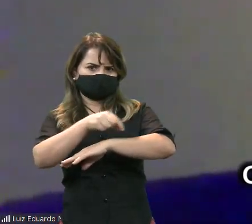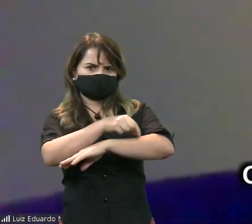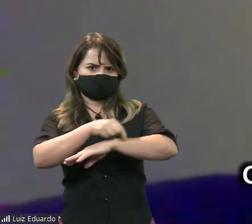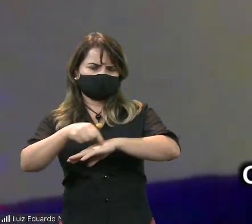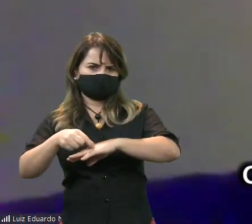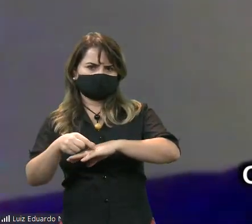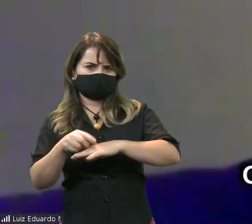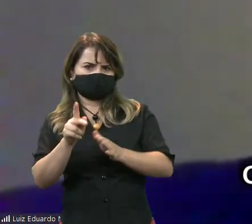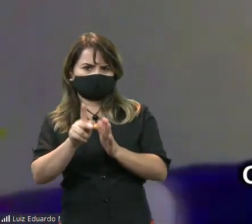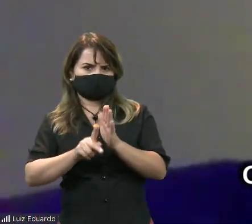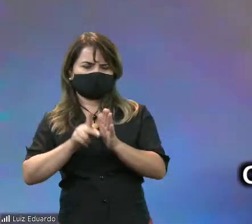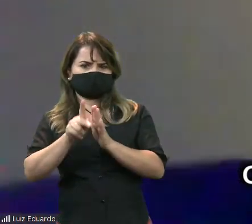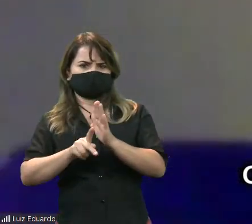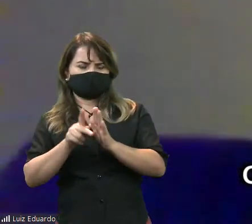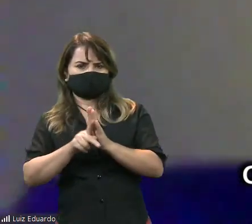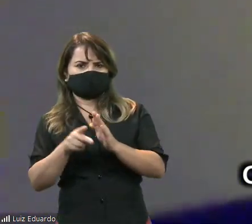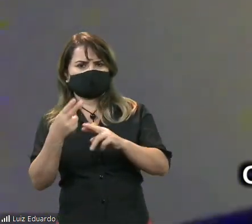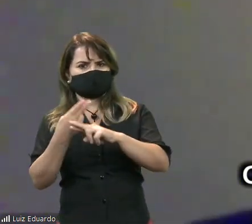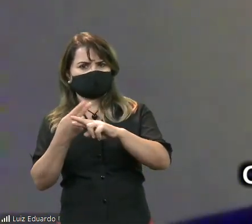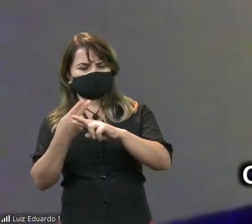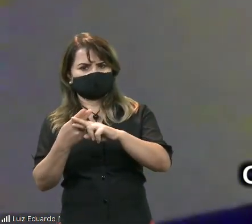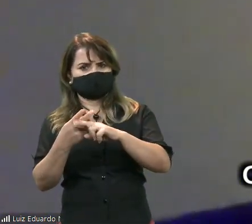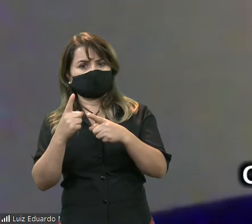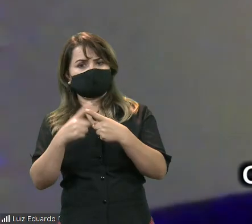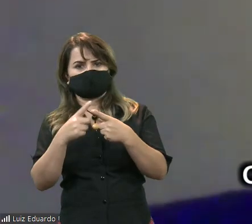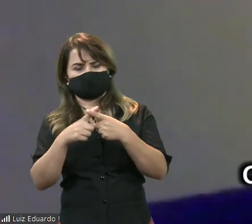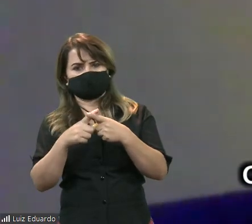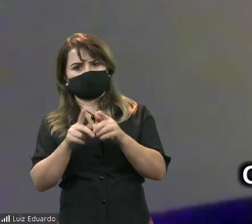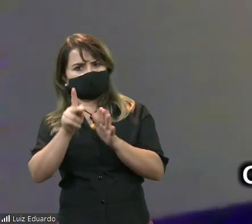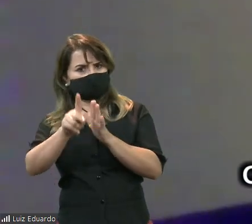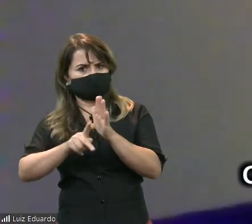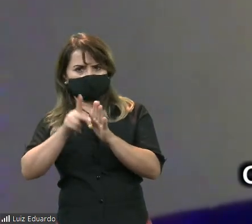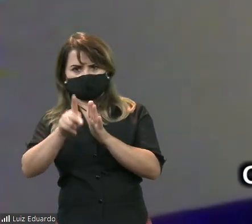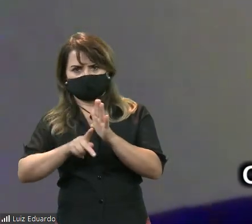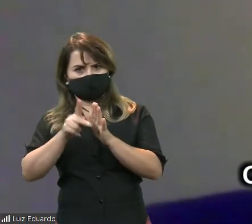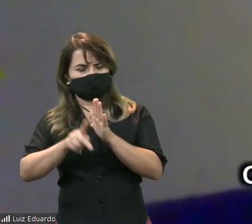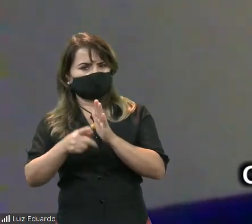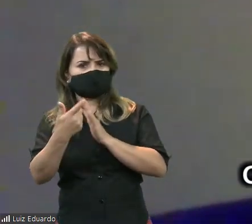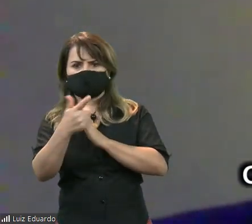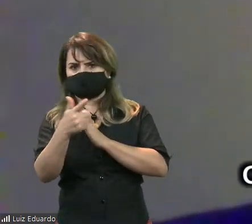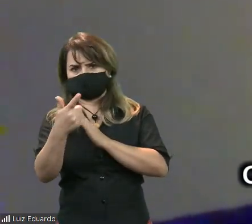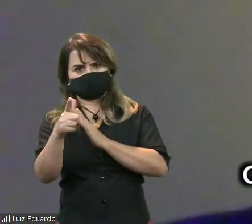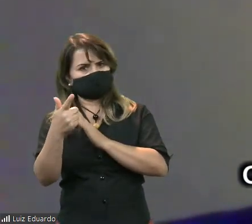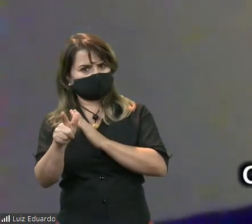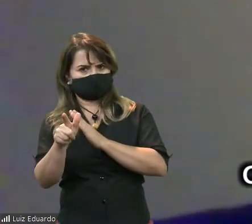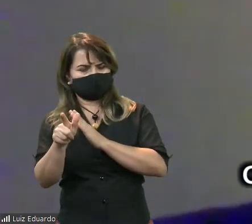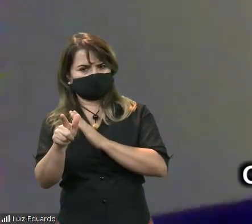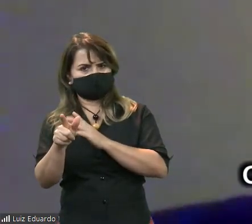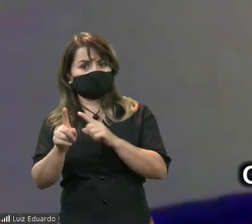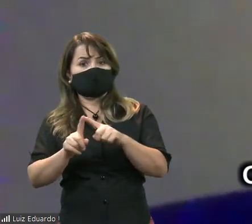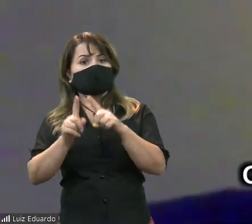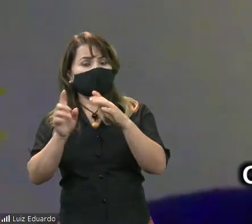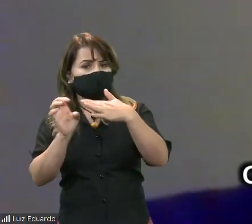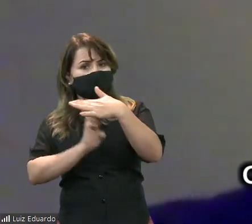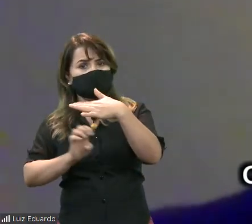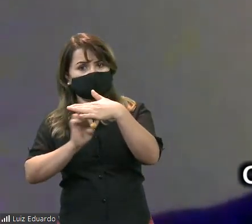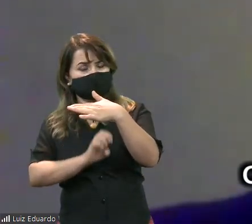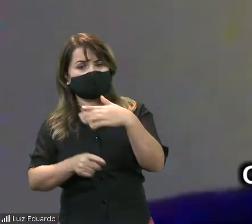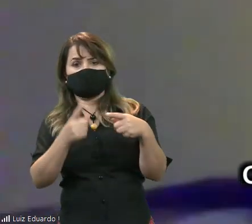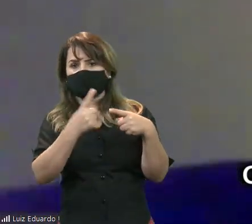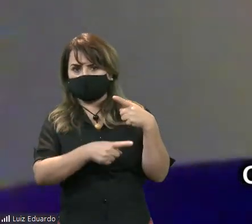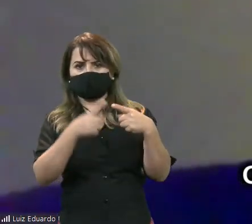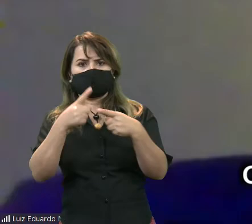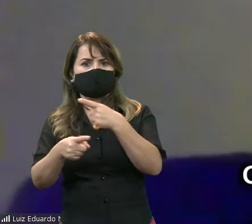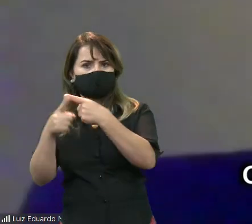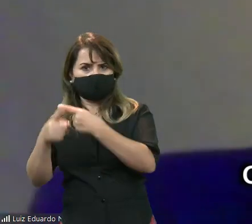eles não passam trem aqui, Marília. Aqui entre nós não passam trem, mas eles também não abrem mão de nada. Não tem